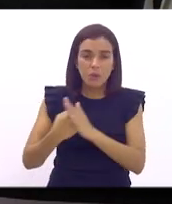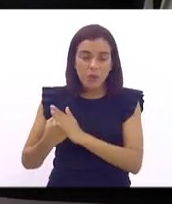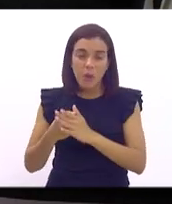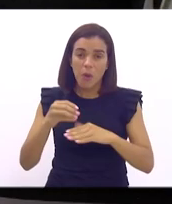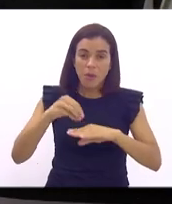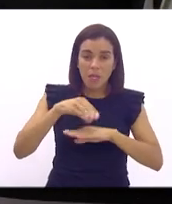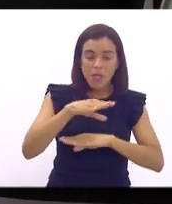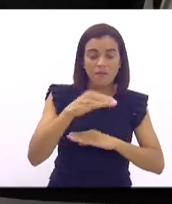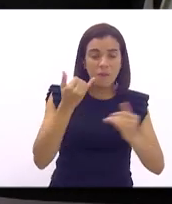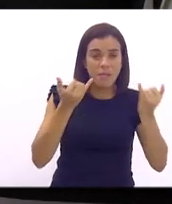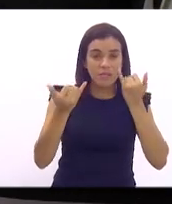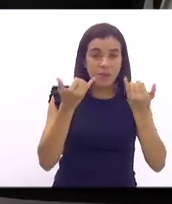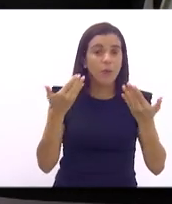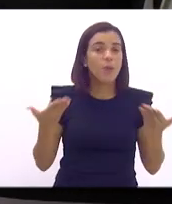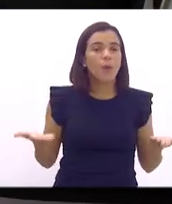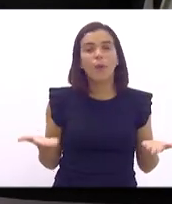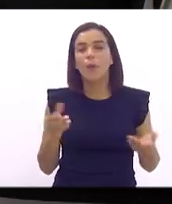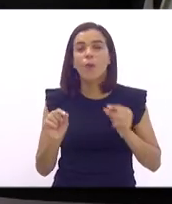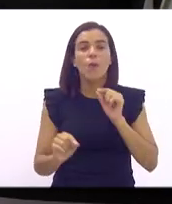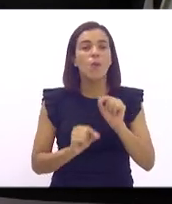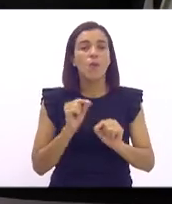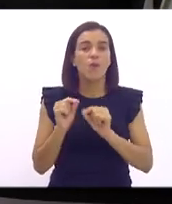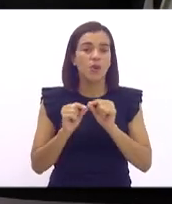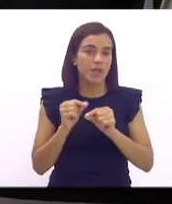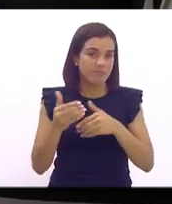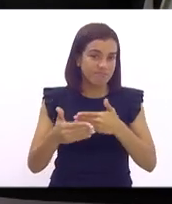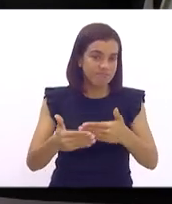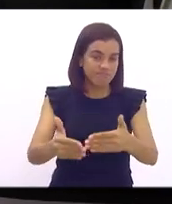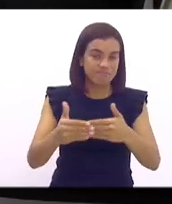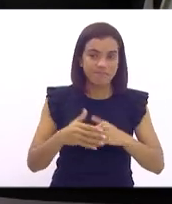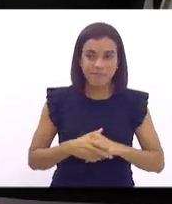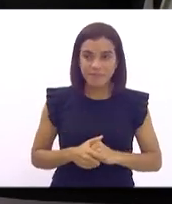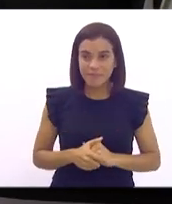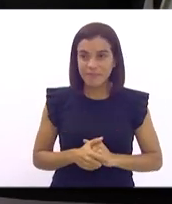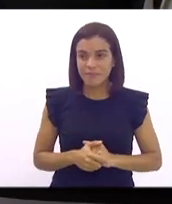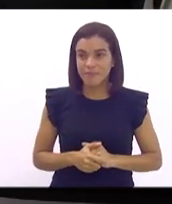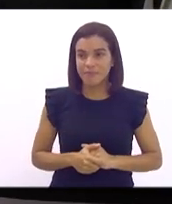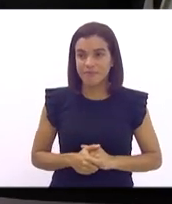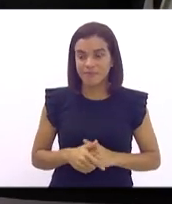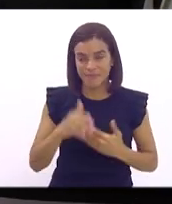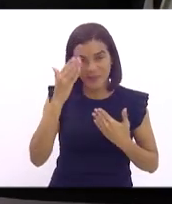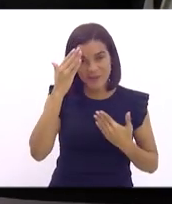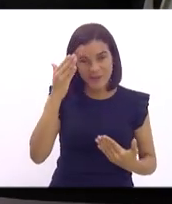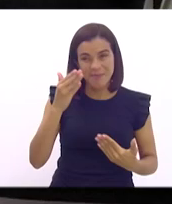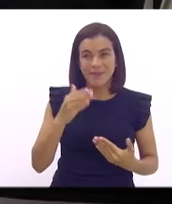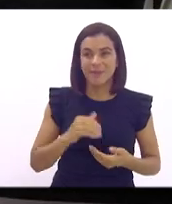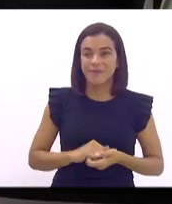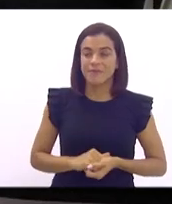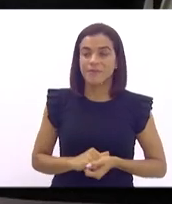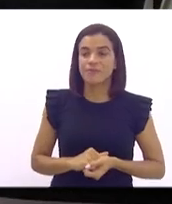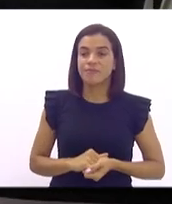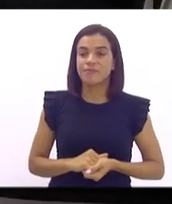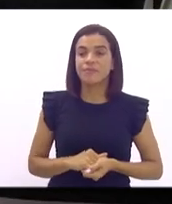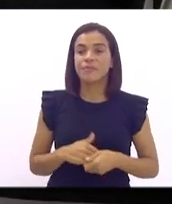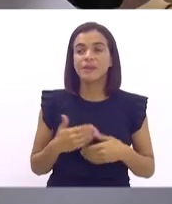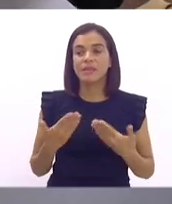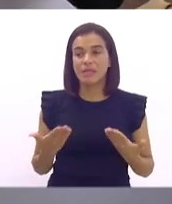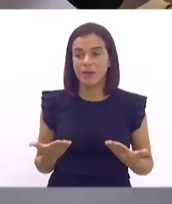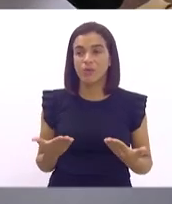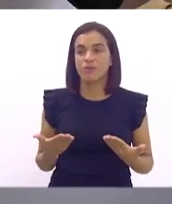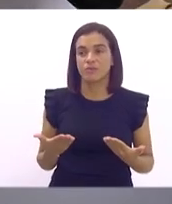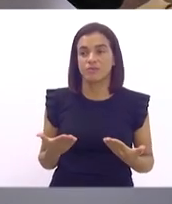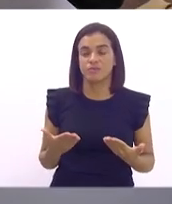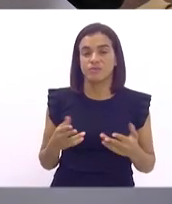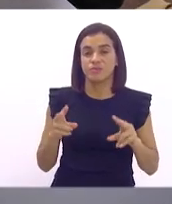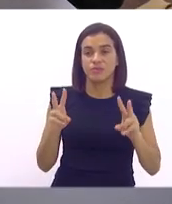informação, acolhimento, mas o que vai ser feito também em cima disso? Obrigada, doutora Cristina. Então, com respeito